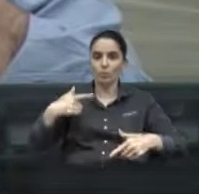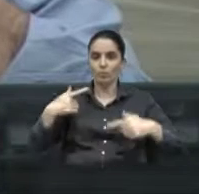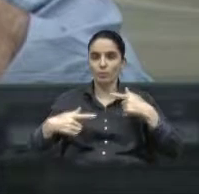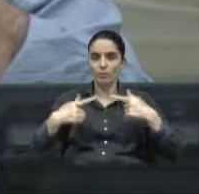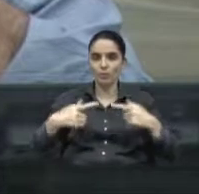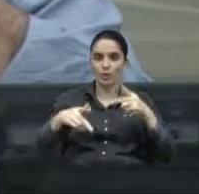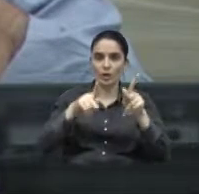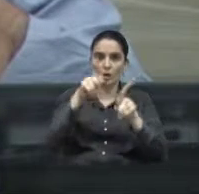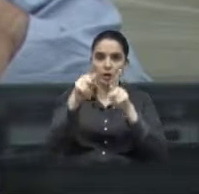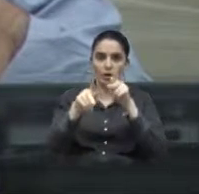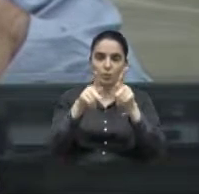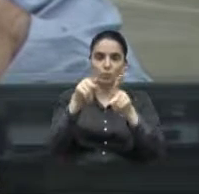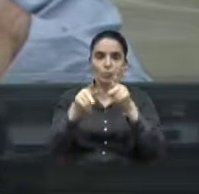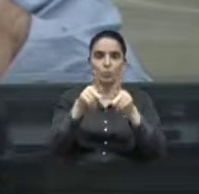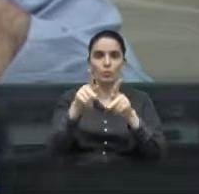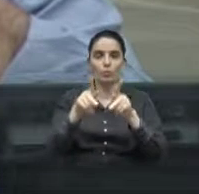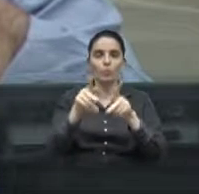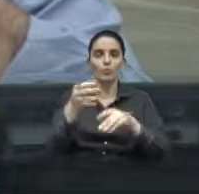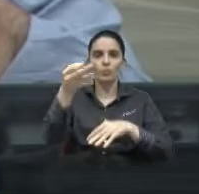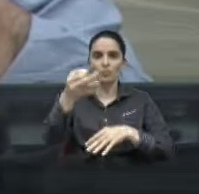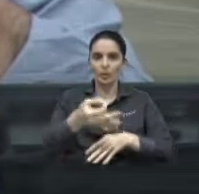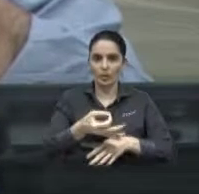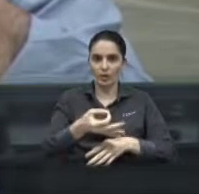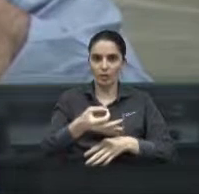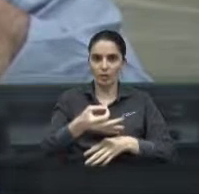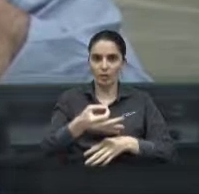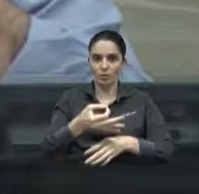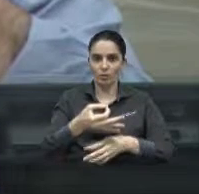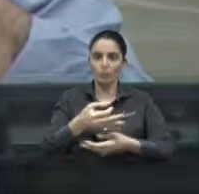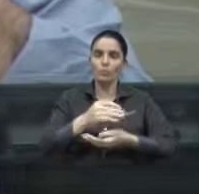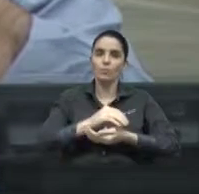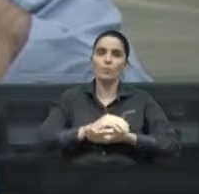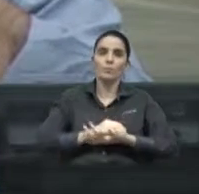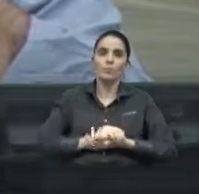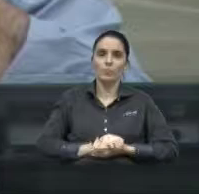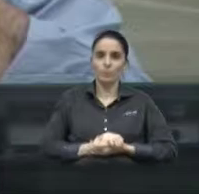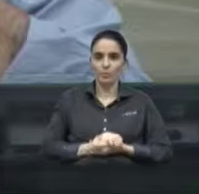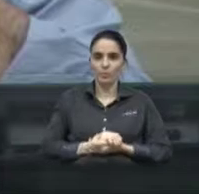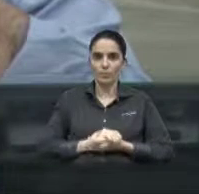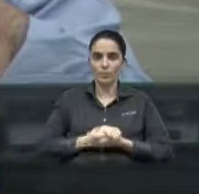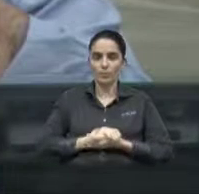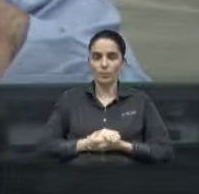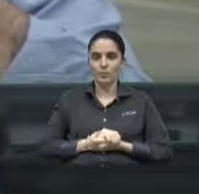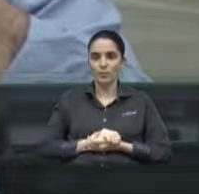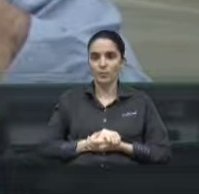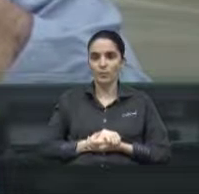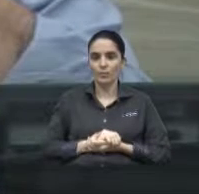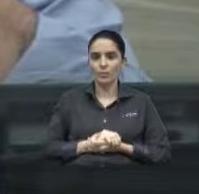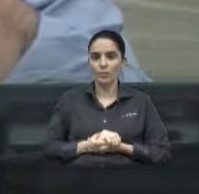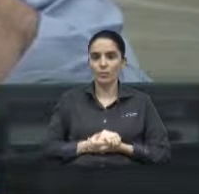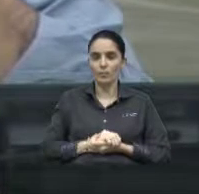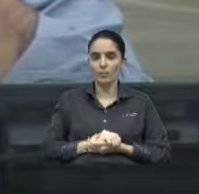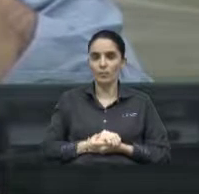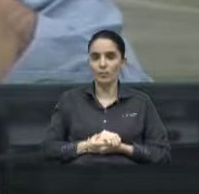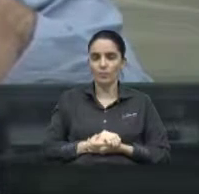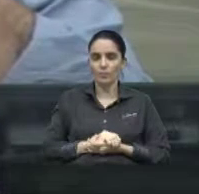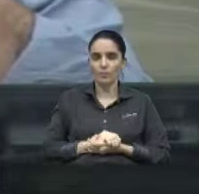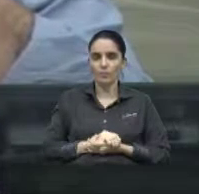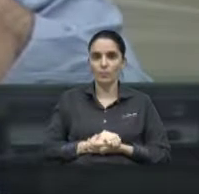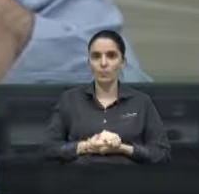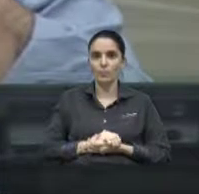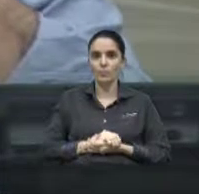pública municipal para entrega de remédio diretamente à residência no município de Limeira e da